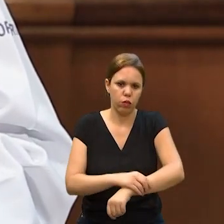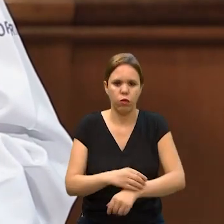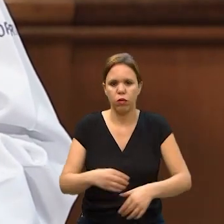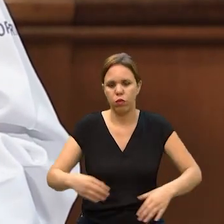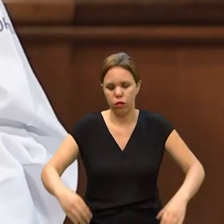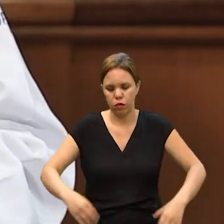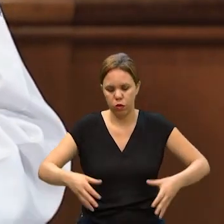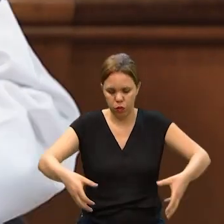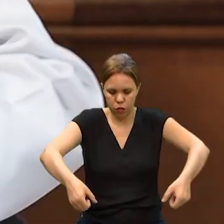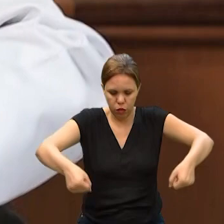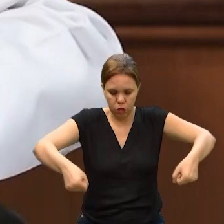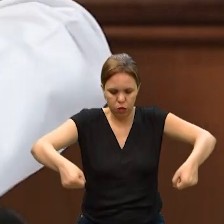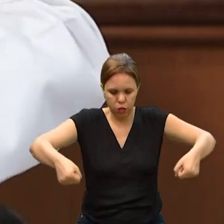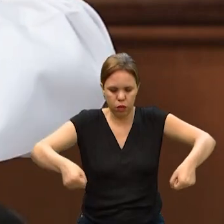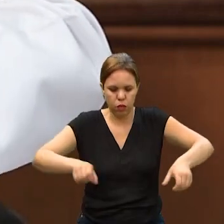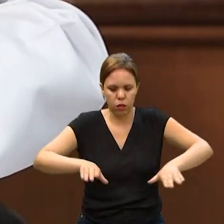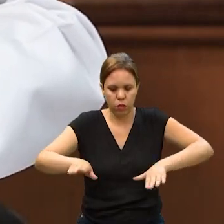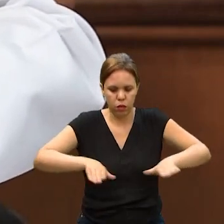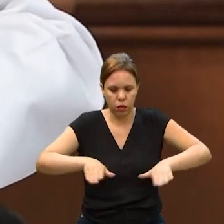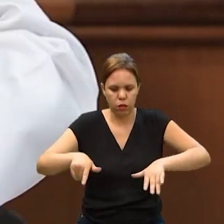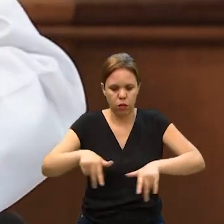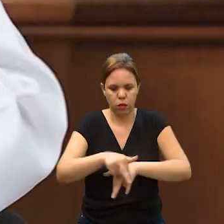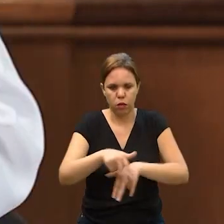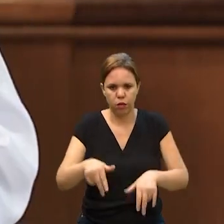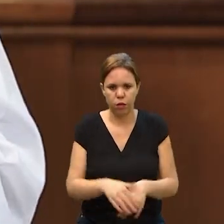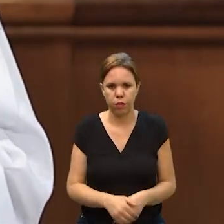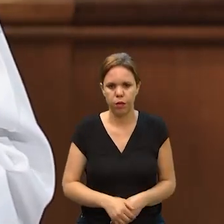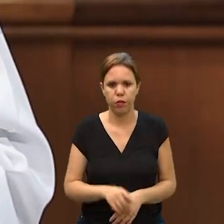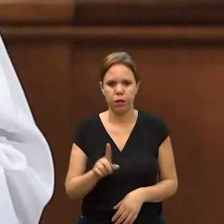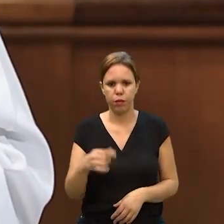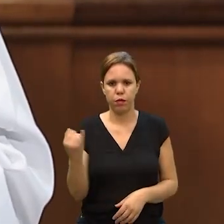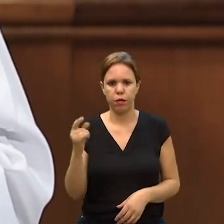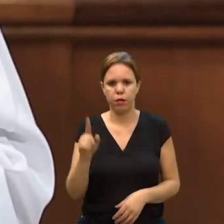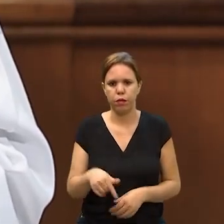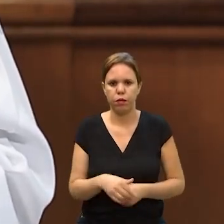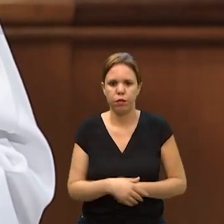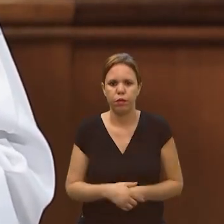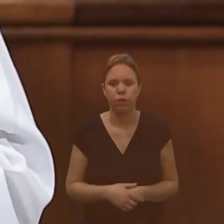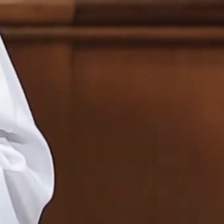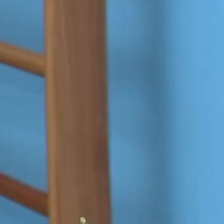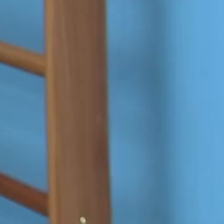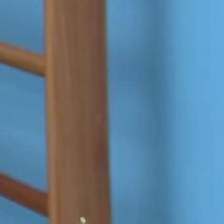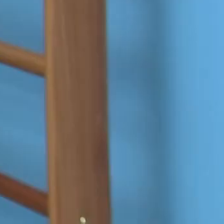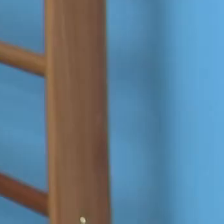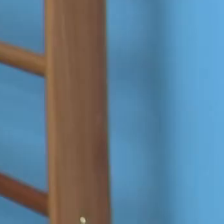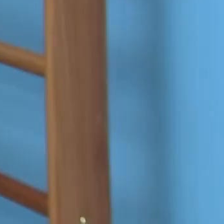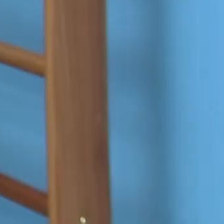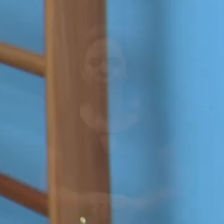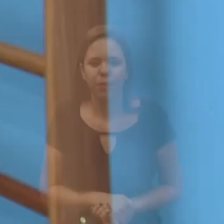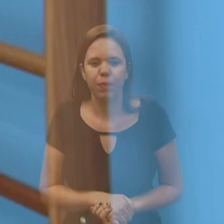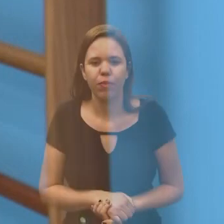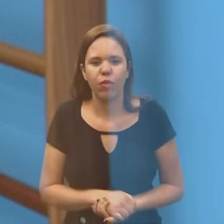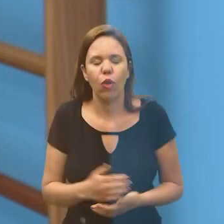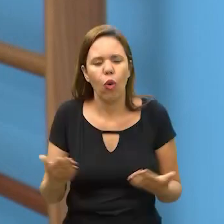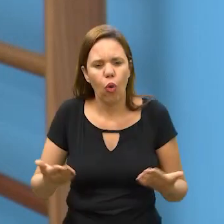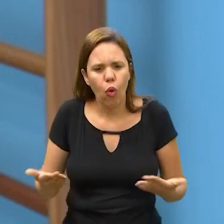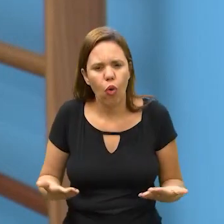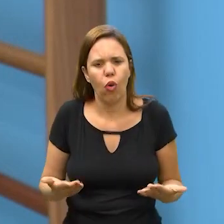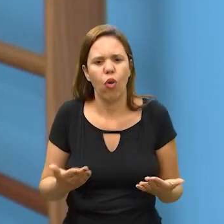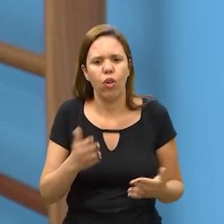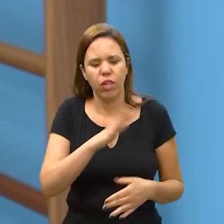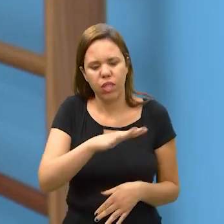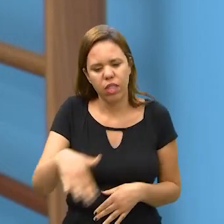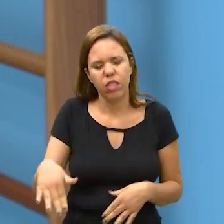criança, um andador para ela se locomover, entendeu? É importante isso. Então a gente vê hoje que as crianças chegam